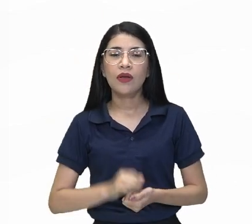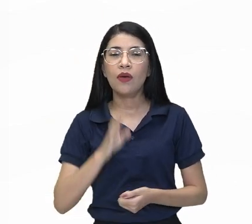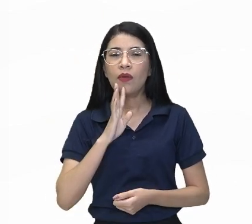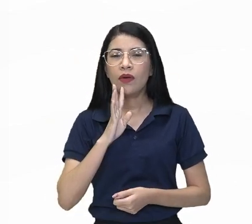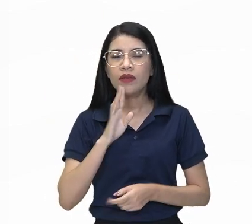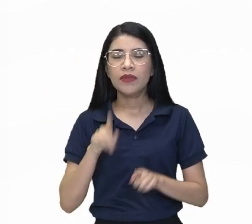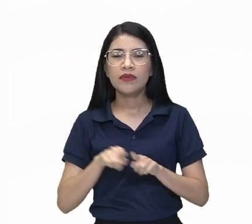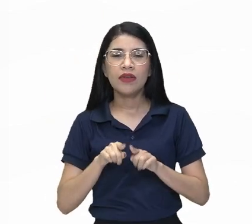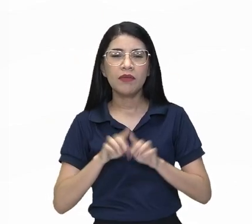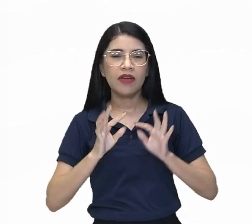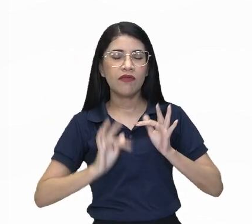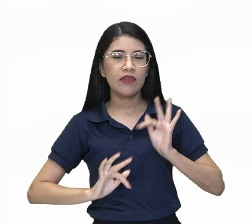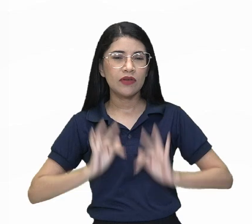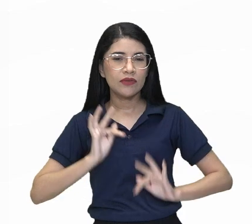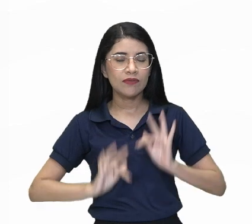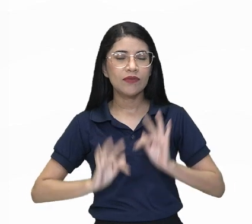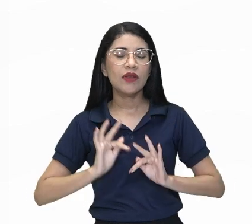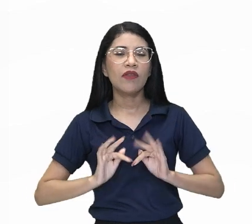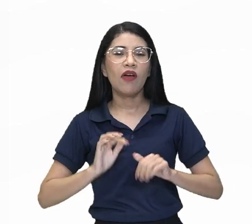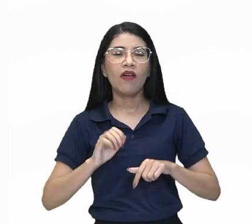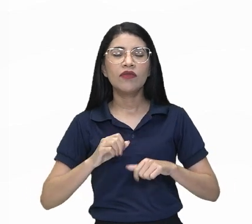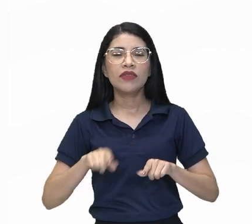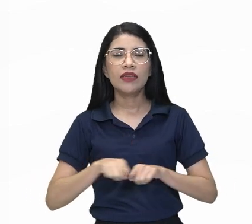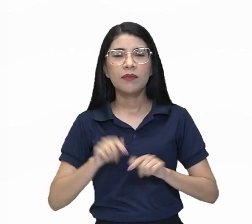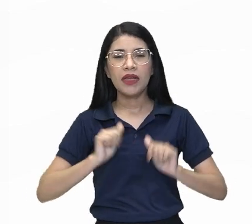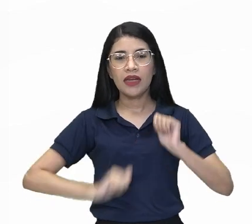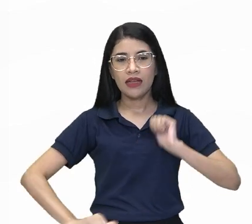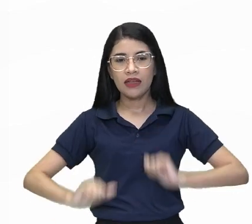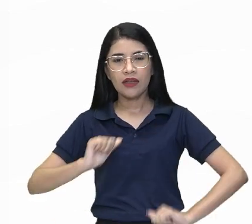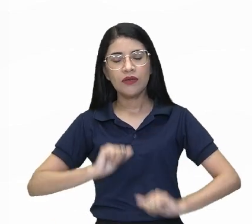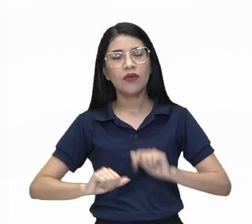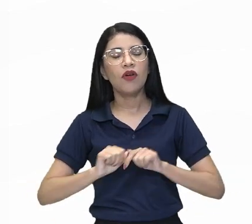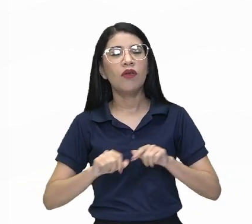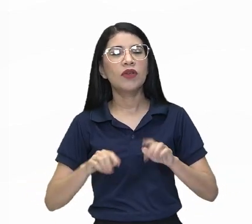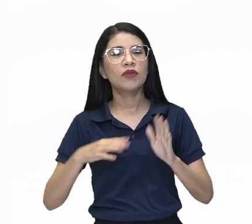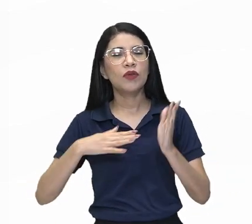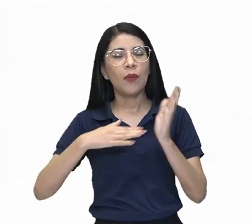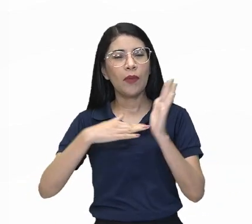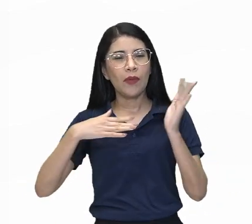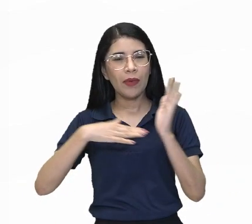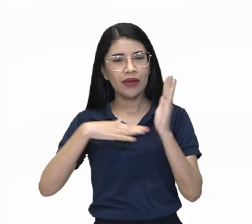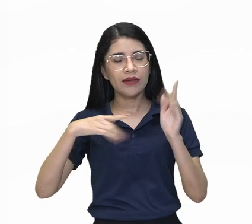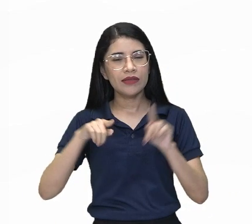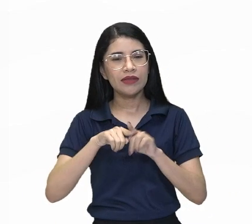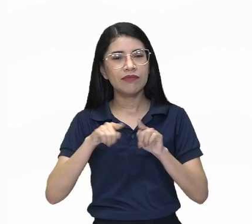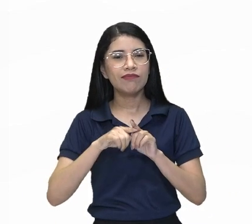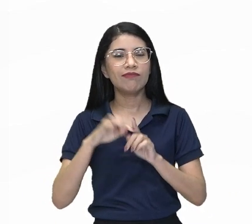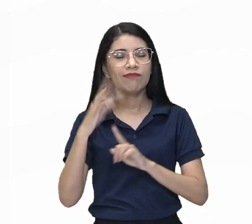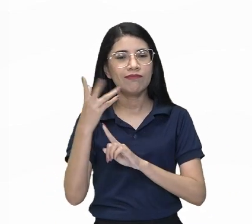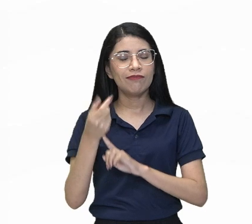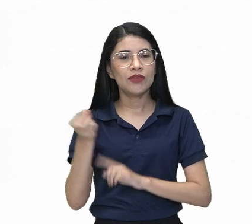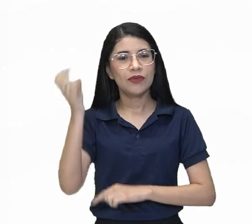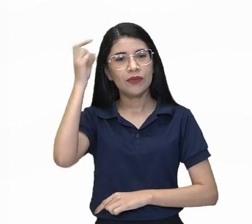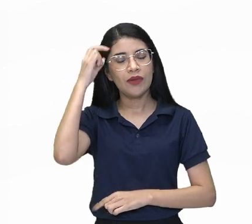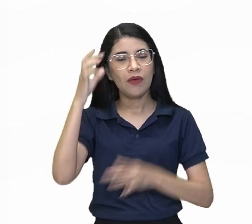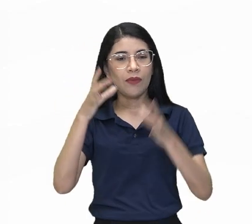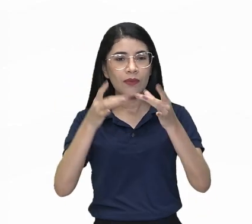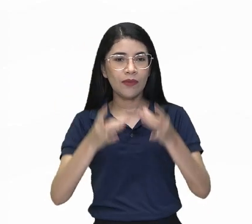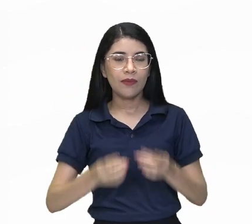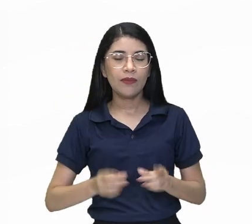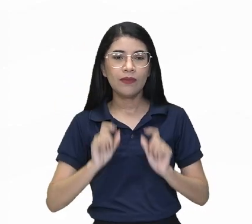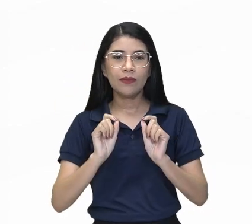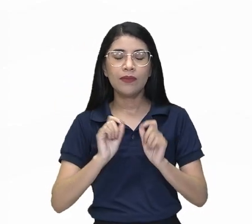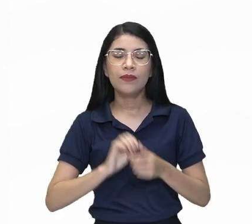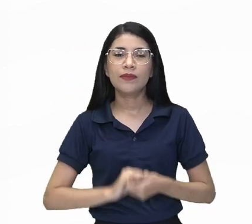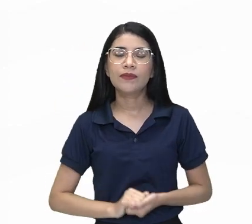Conhecimentos fisiológicos, anatômicos, biomecânicos, artísticos e culturais. No detalhamento da nossa aula,